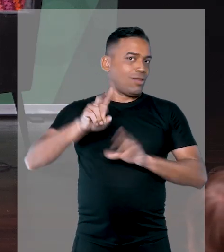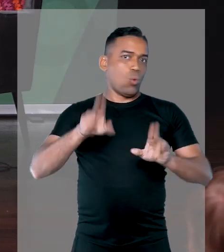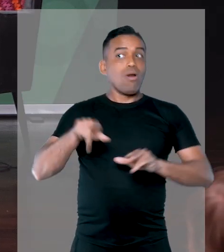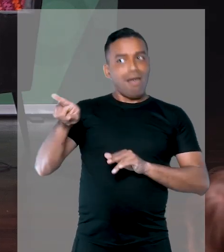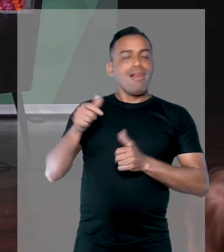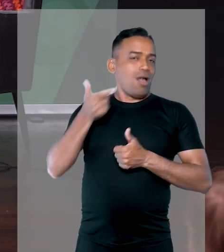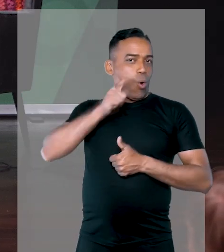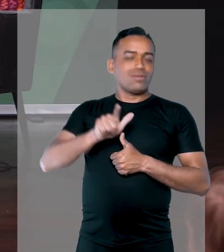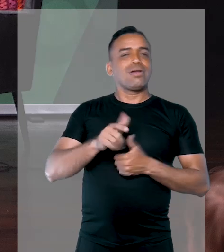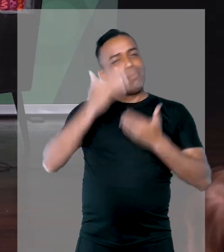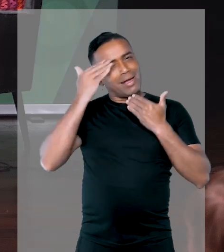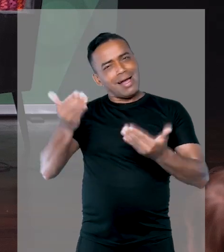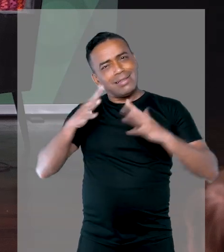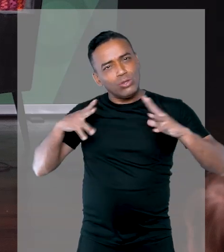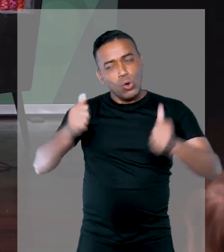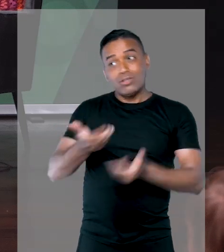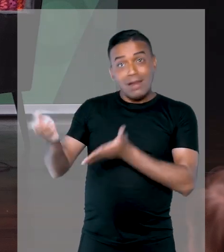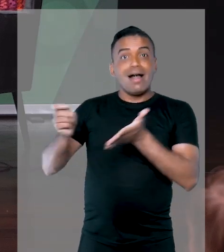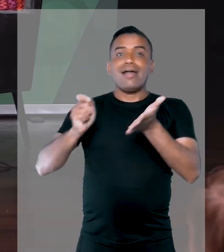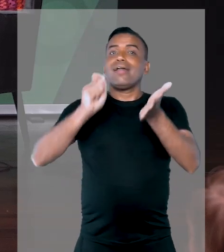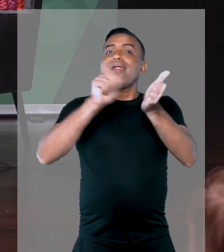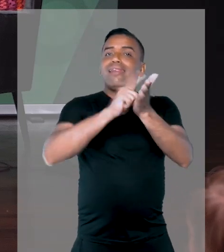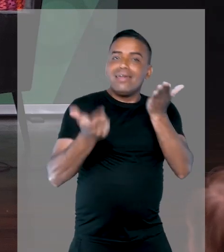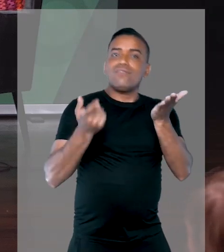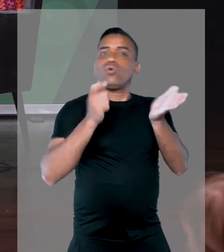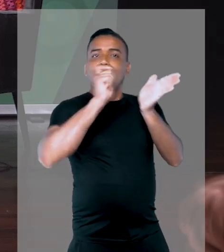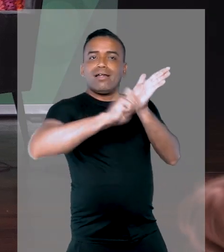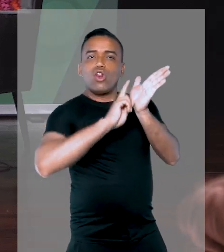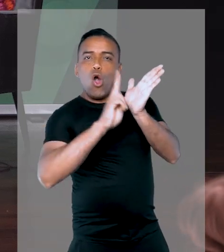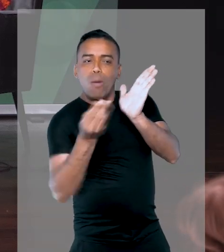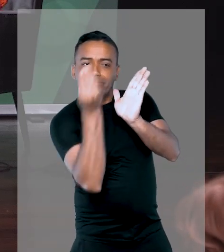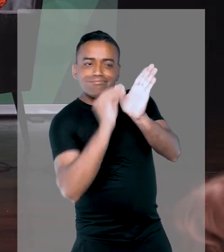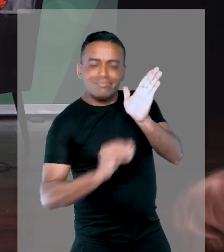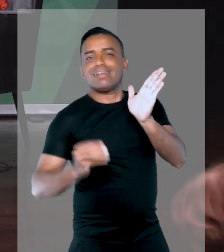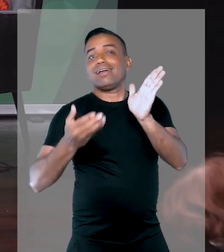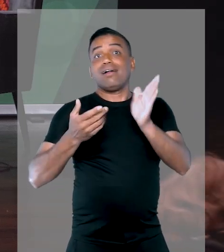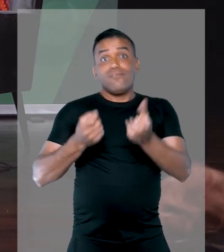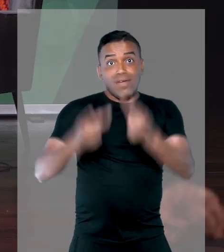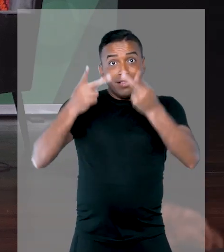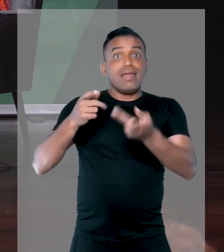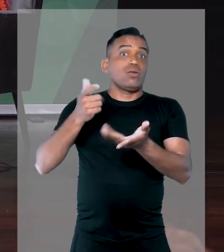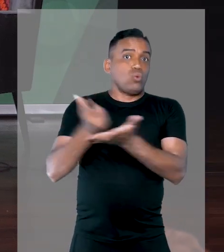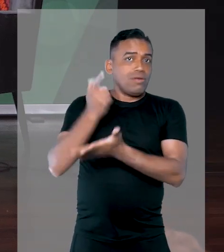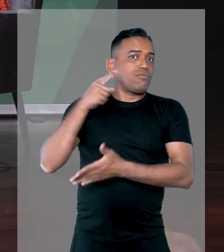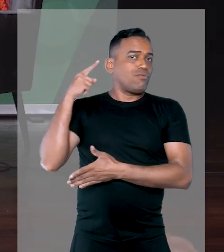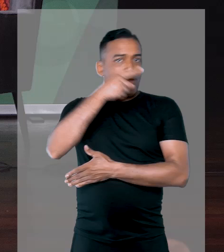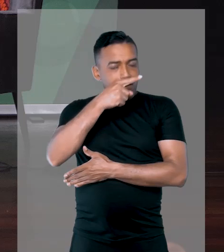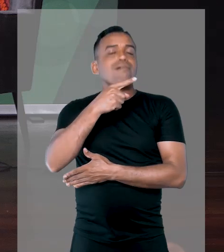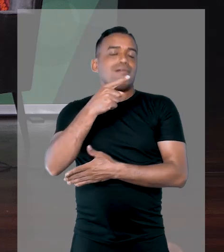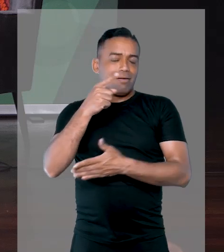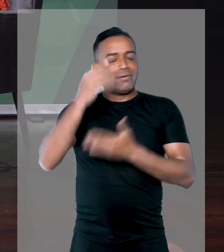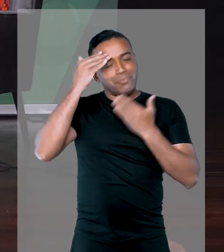Obrigada, Letícia. Obrigada a todos. A Letícia vai autografar lá fora. Os livros também estão à venda. O livro, né, está à